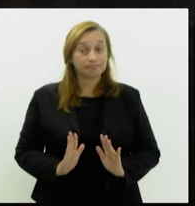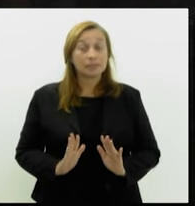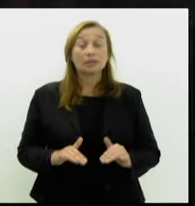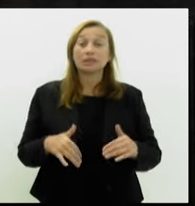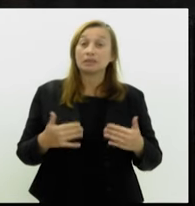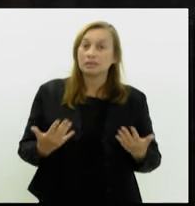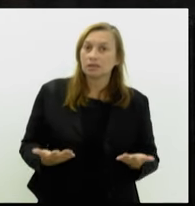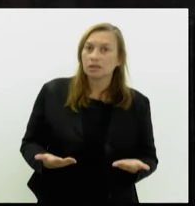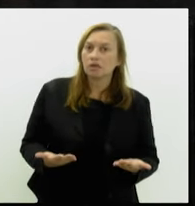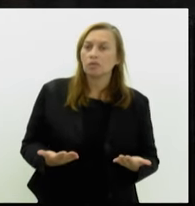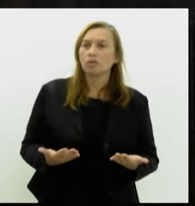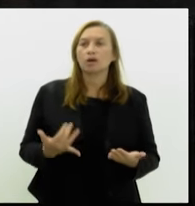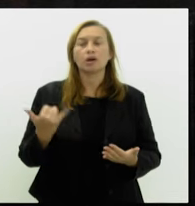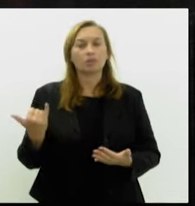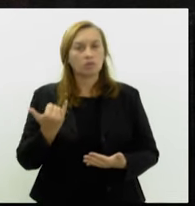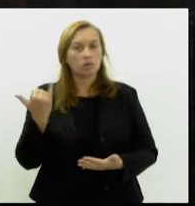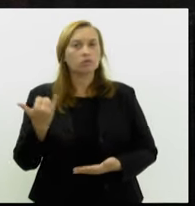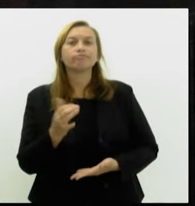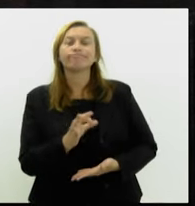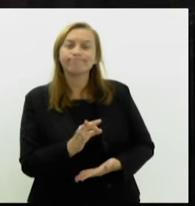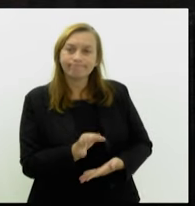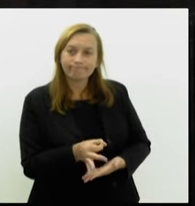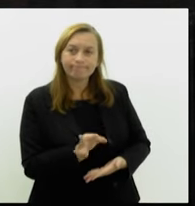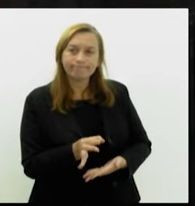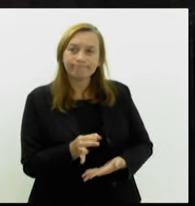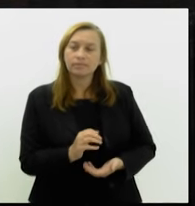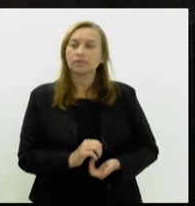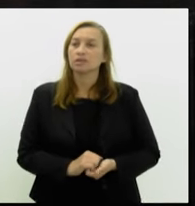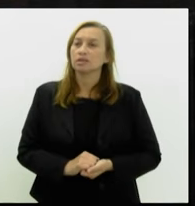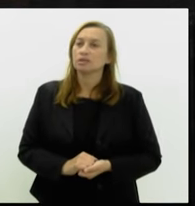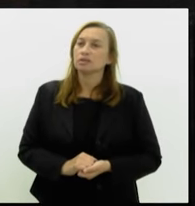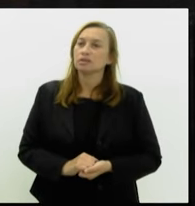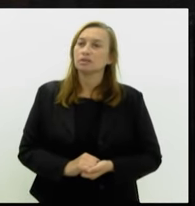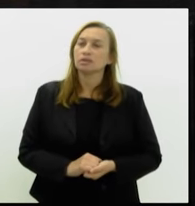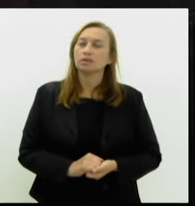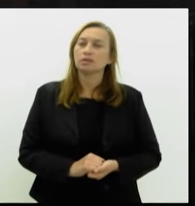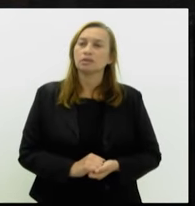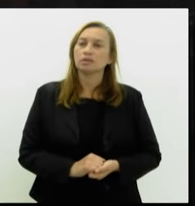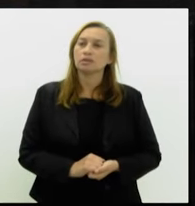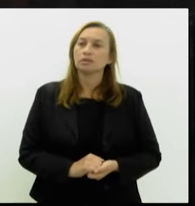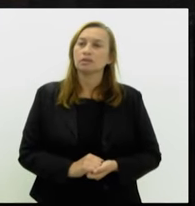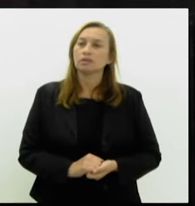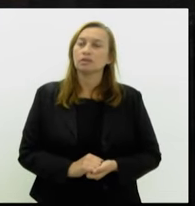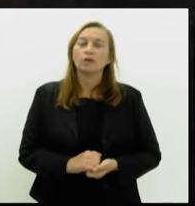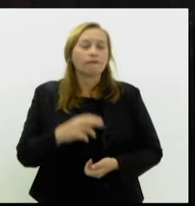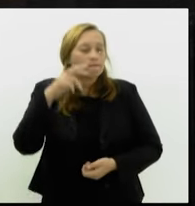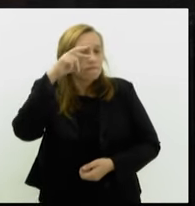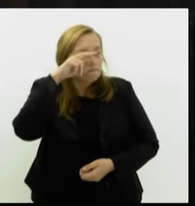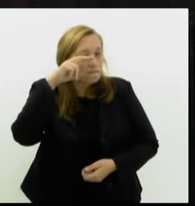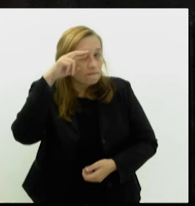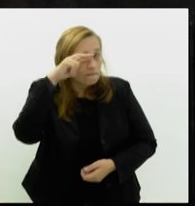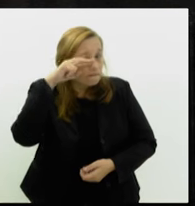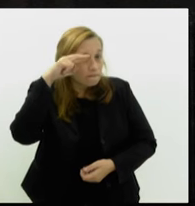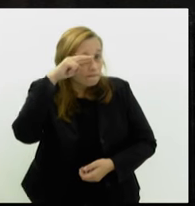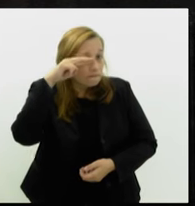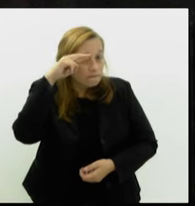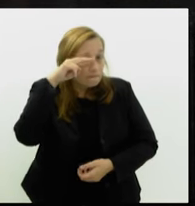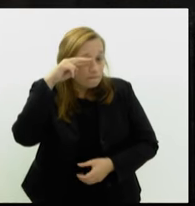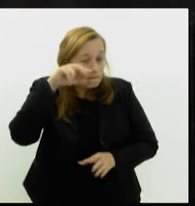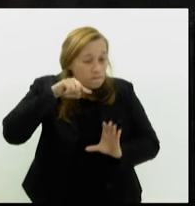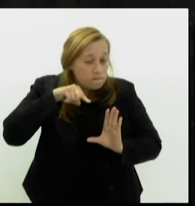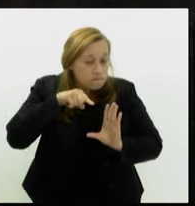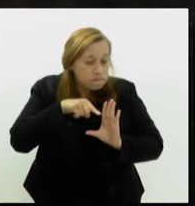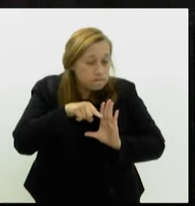Então, é necessário, de fato, que se faça investigações